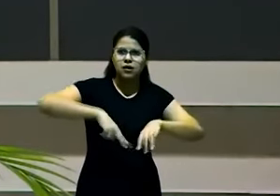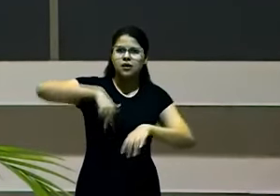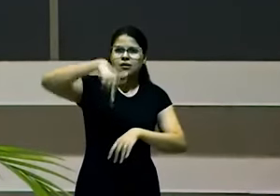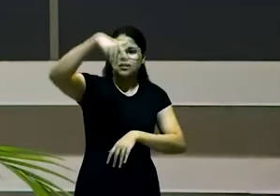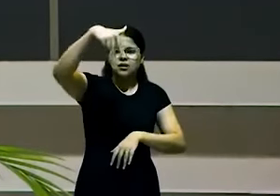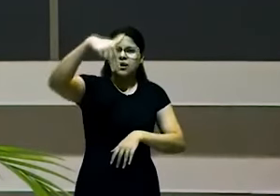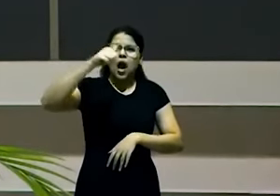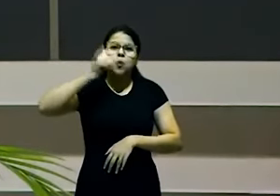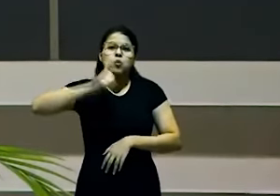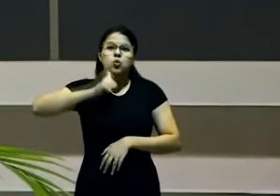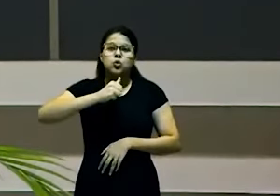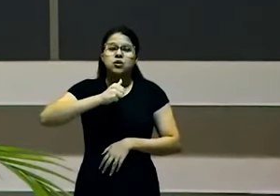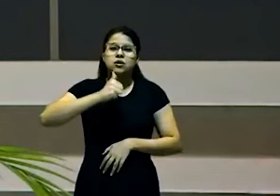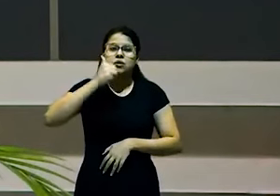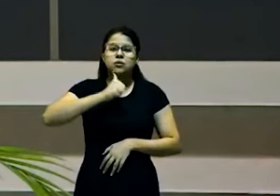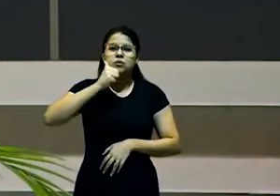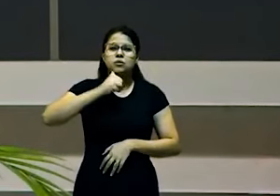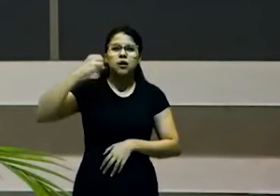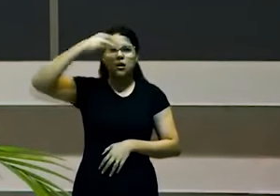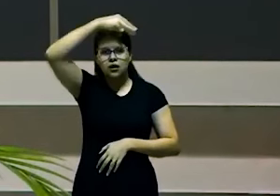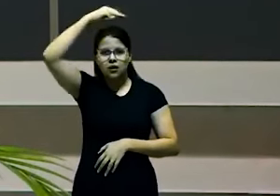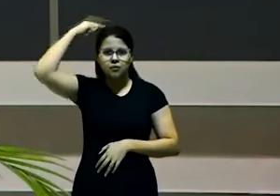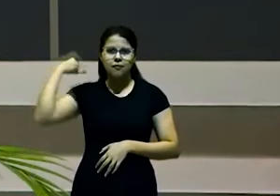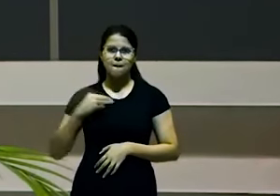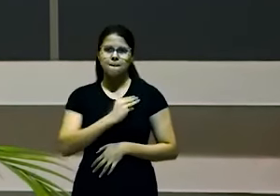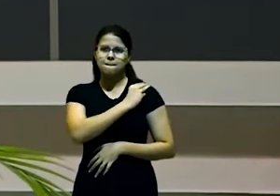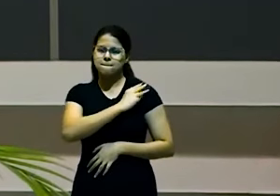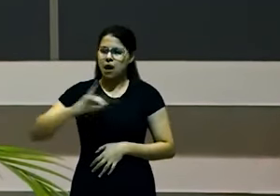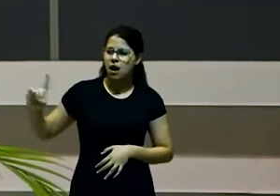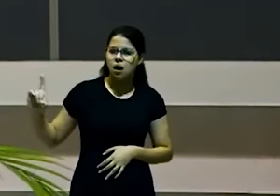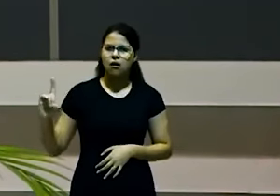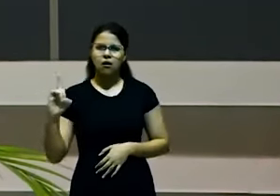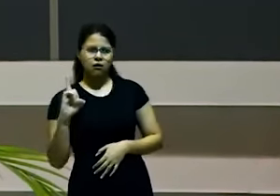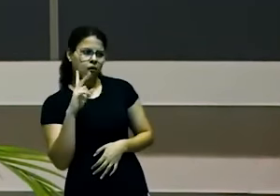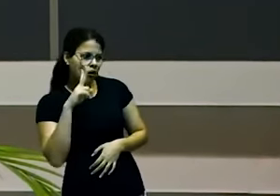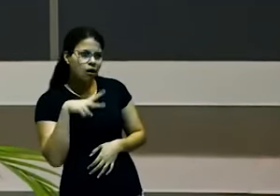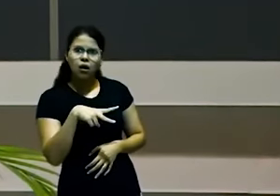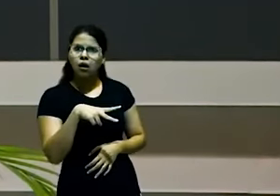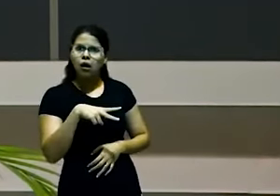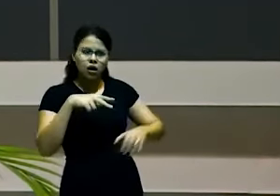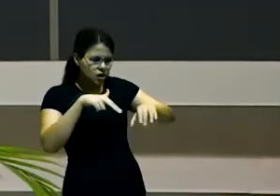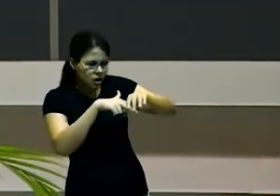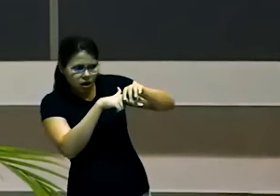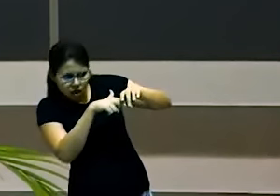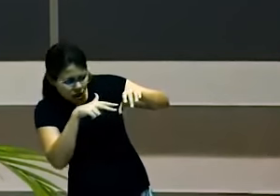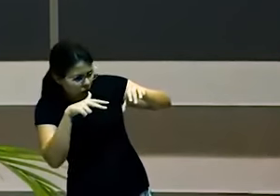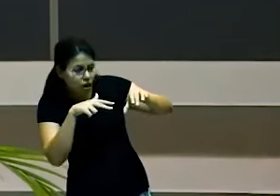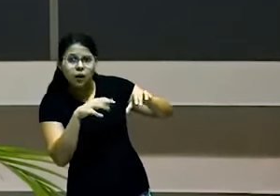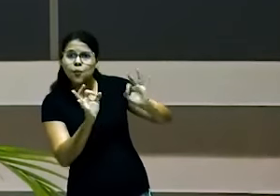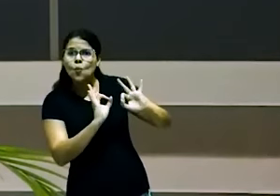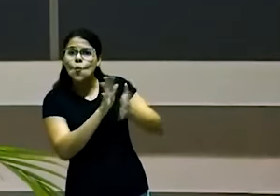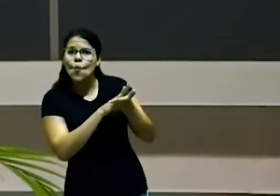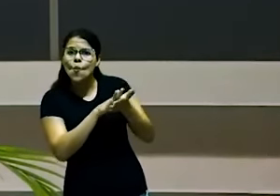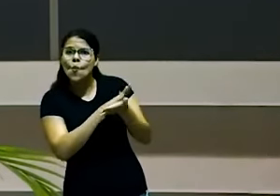entra dentro daquele lugar para procurar o corpo de Jesus Ele não está mais lá porque ele já havia